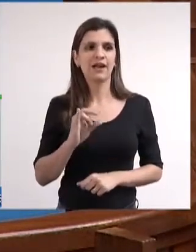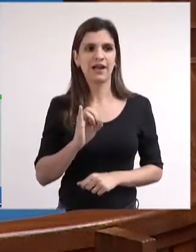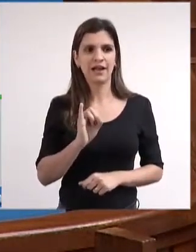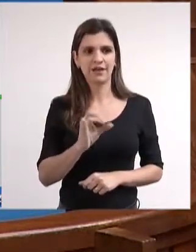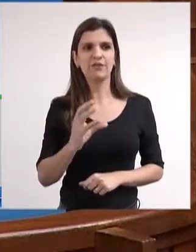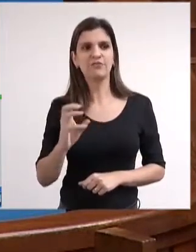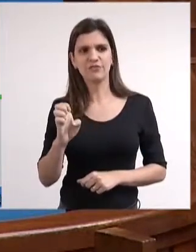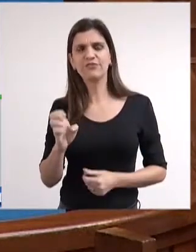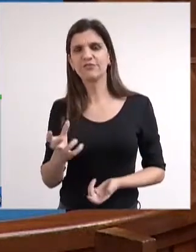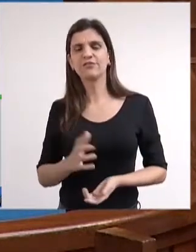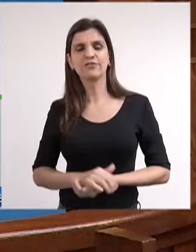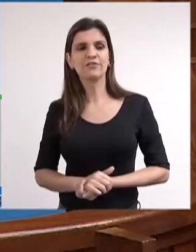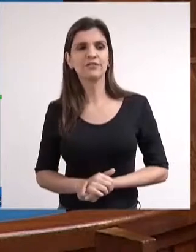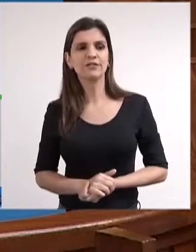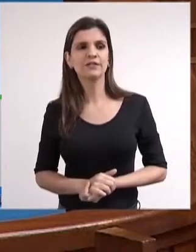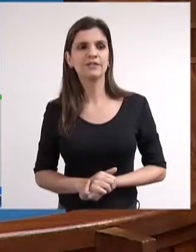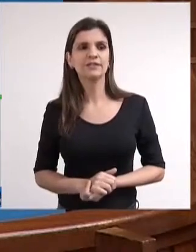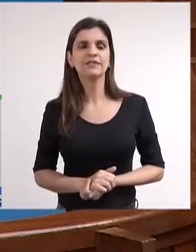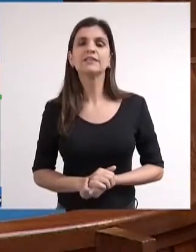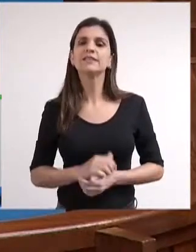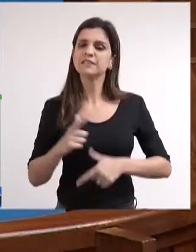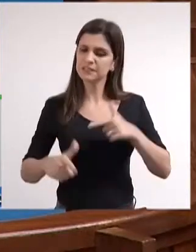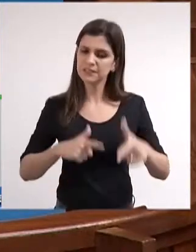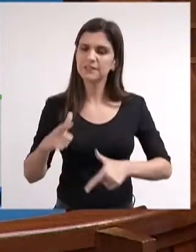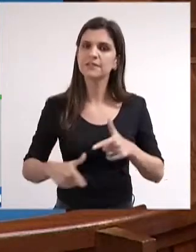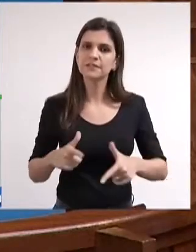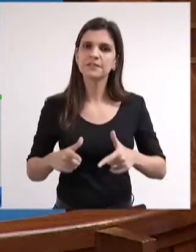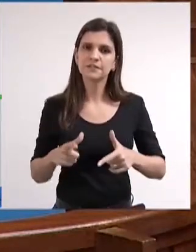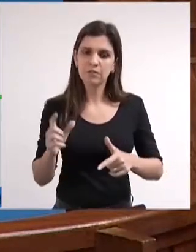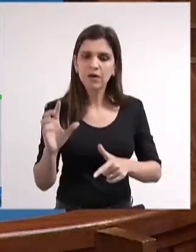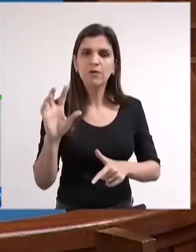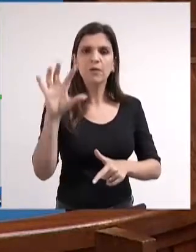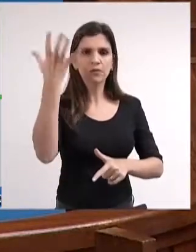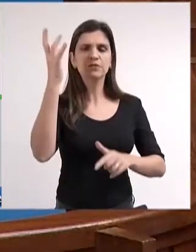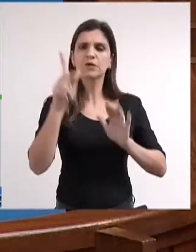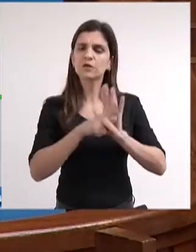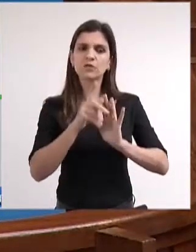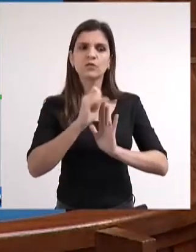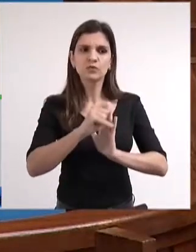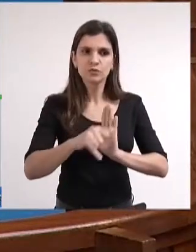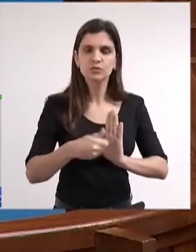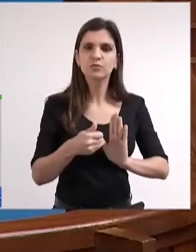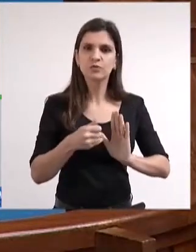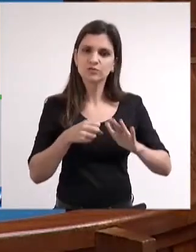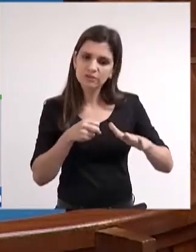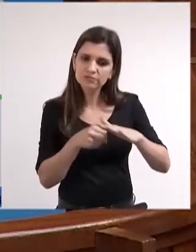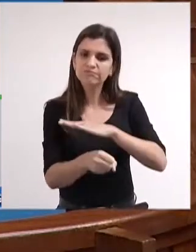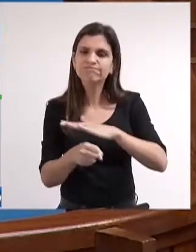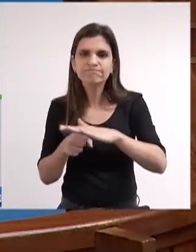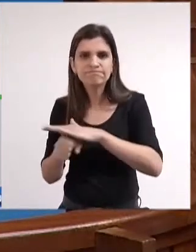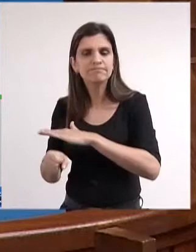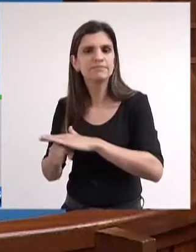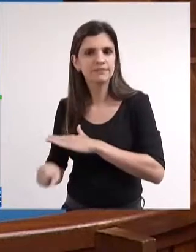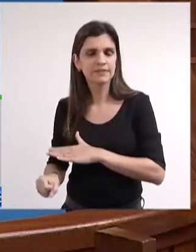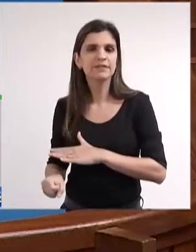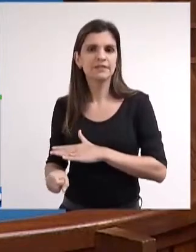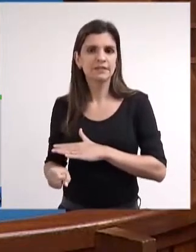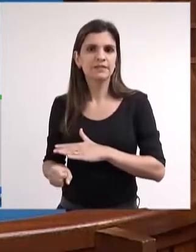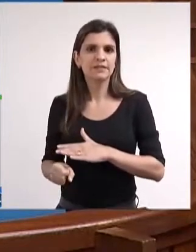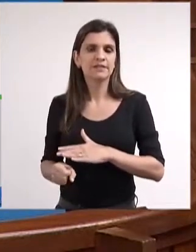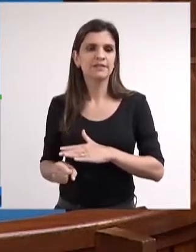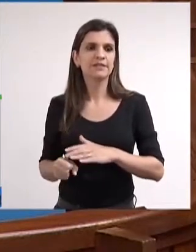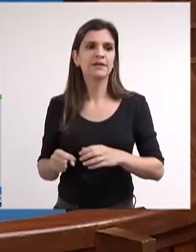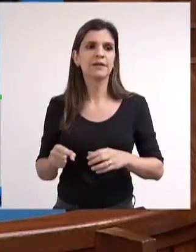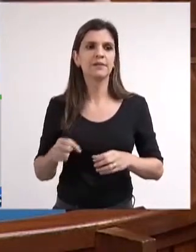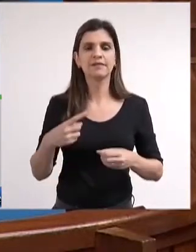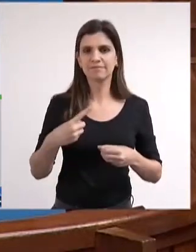envolvido no projeto e na campanha, e a gente vê hoje, então, os projetos sendo instalados e vê Campo Grande começando a caminhar a